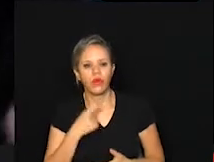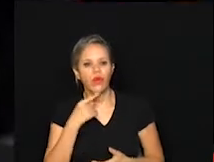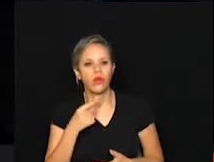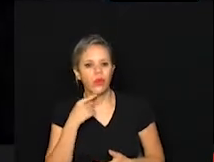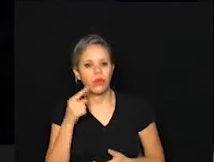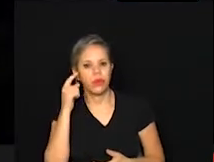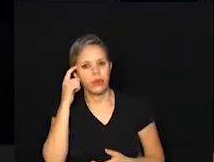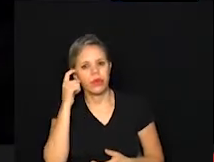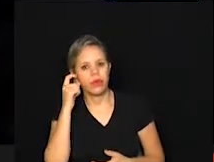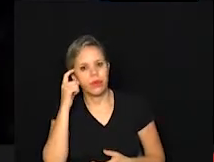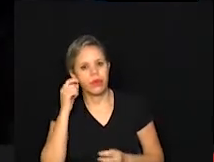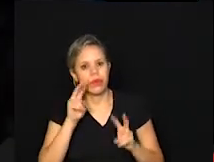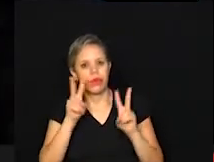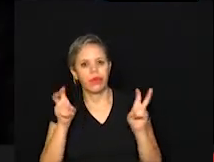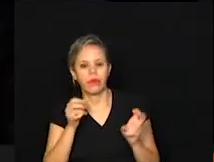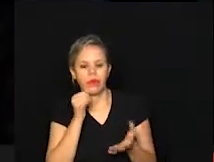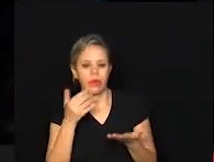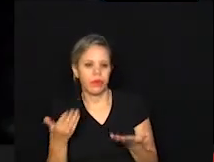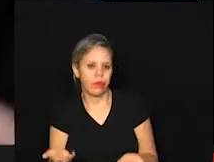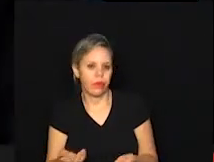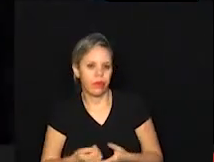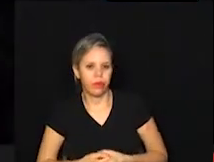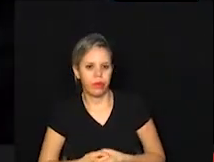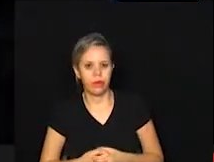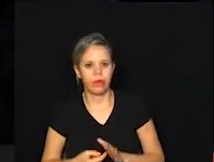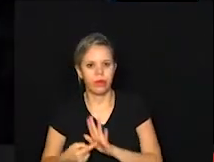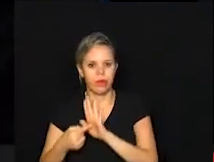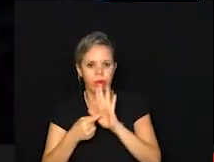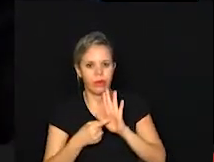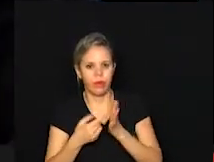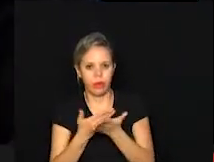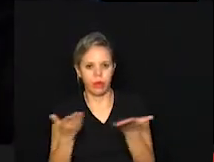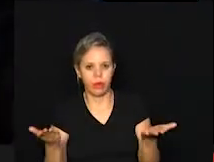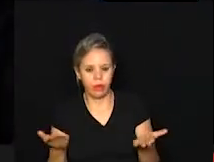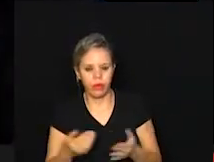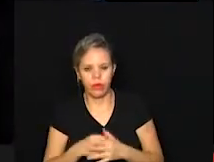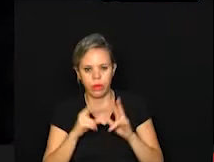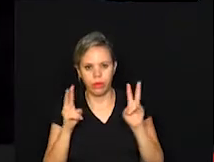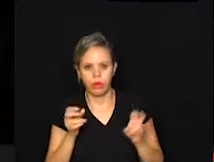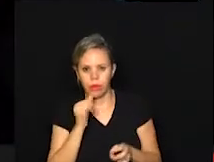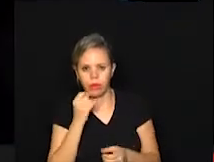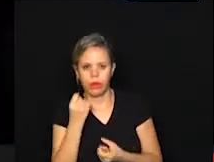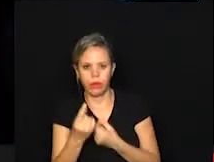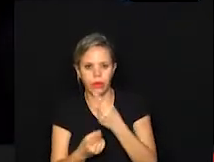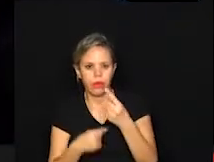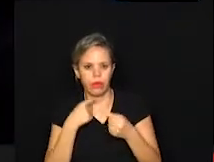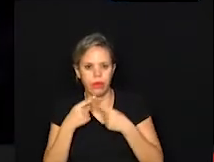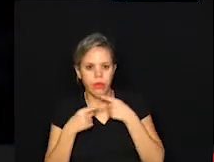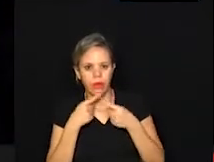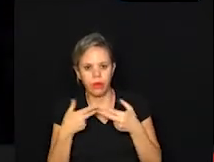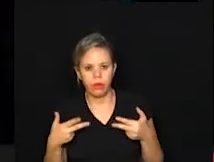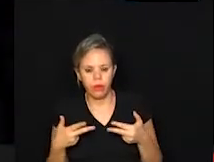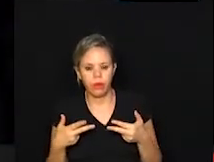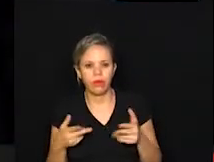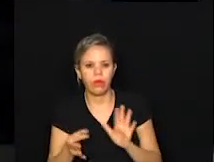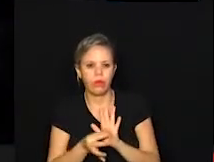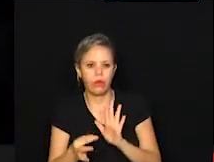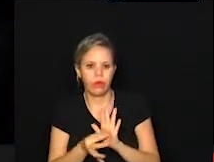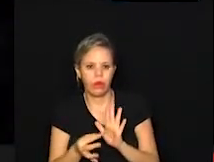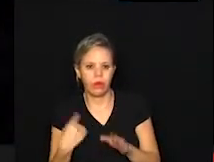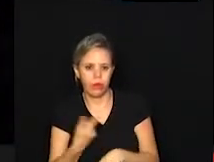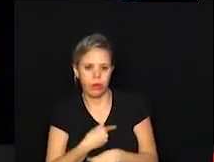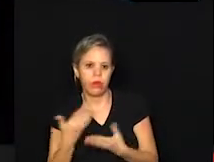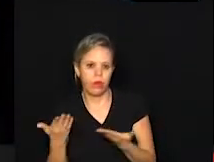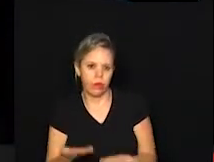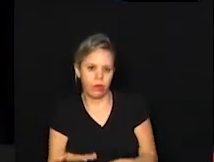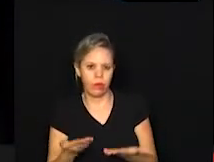mesmo sobre, aqui apresentando para vocês, sobre alguns questionamentos e algumas sugestões que nós